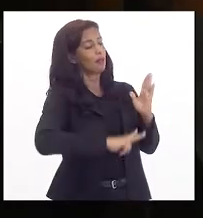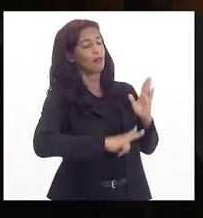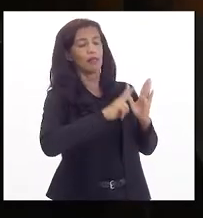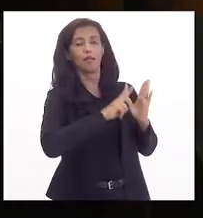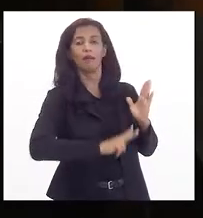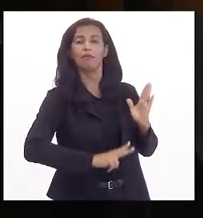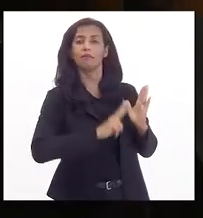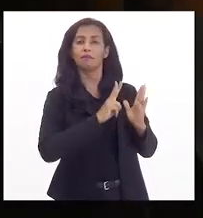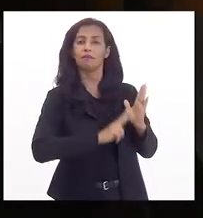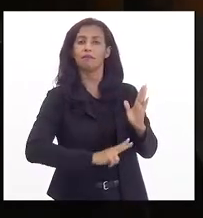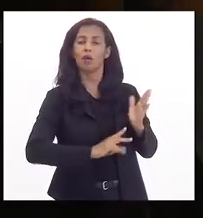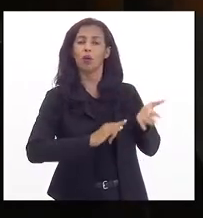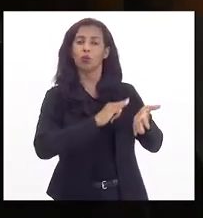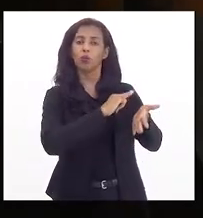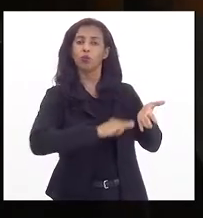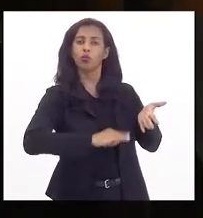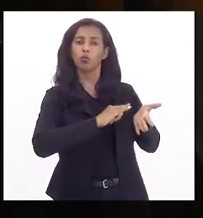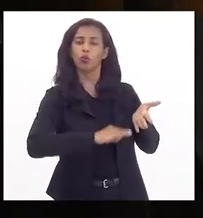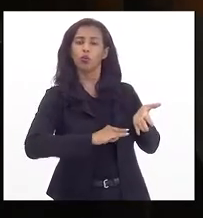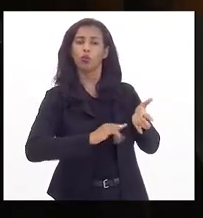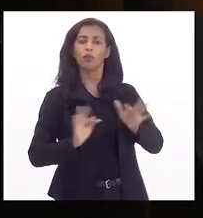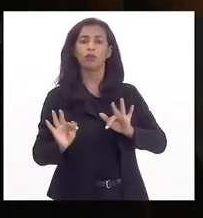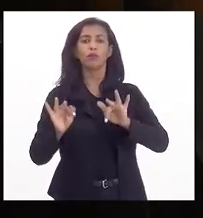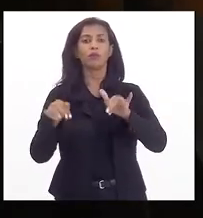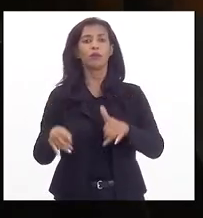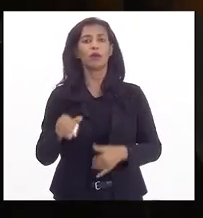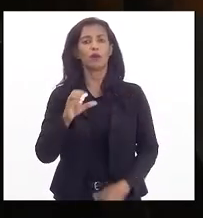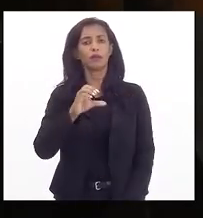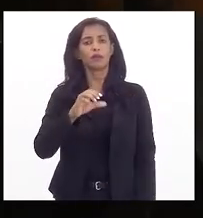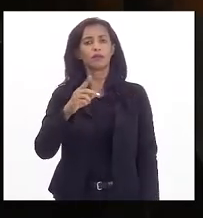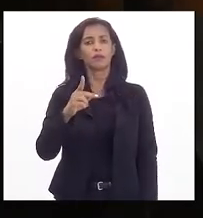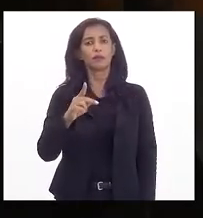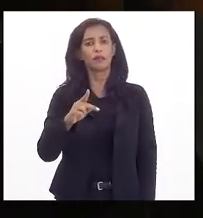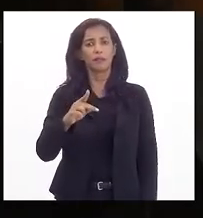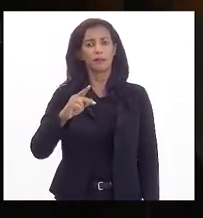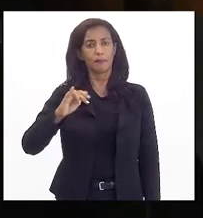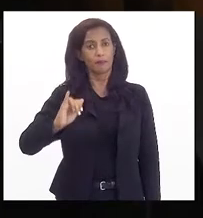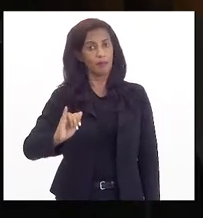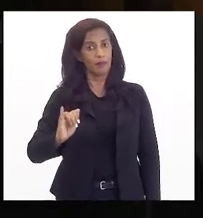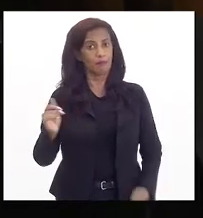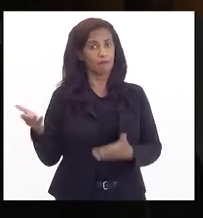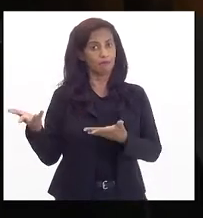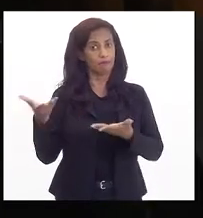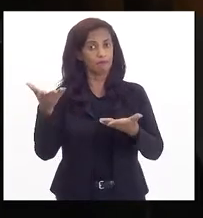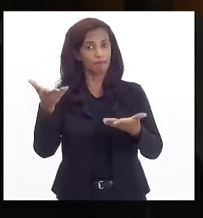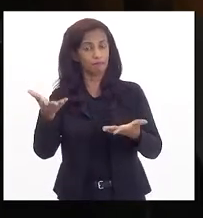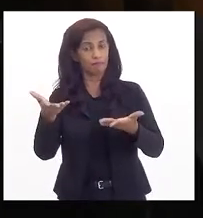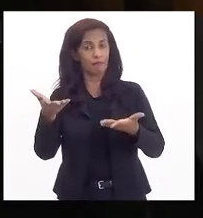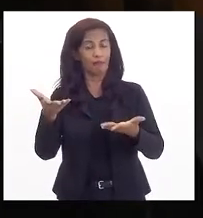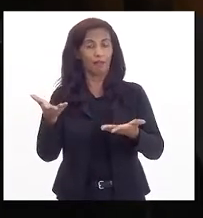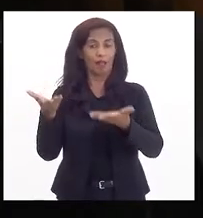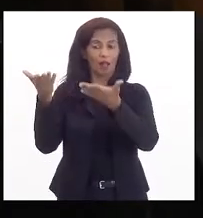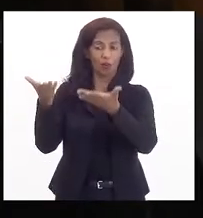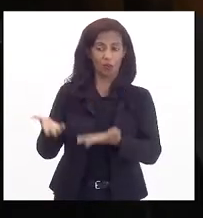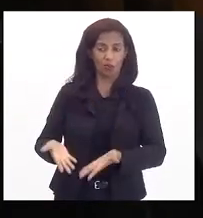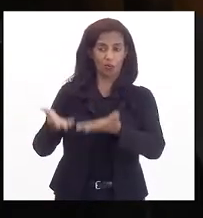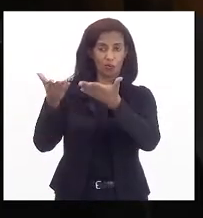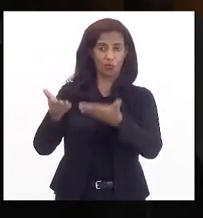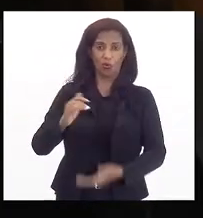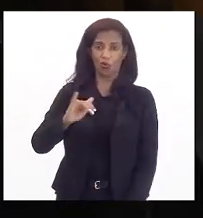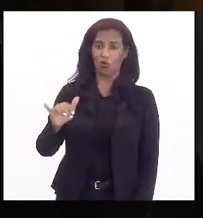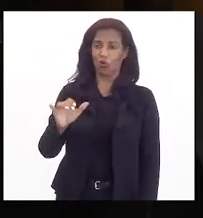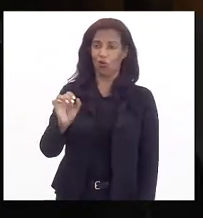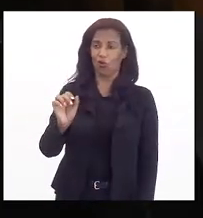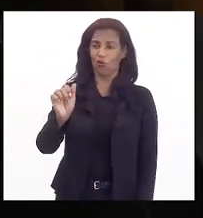leitura do relatório final da CPI, estava lá o senhor Joaquim Silva Luna